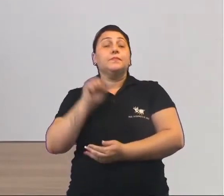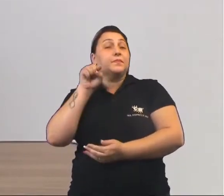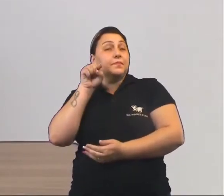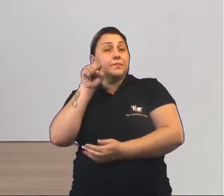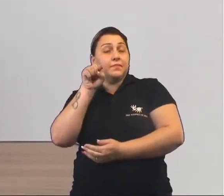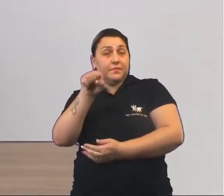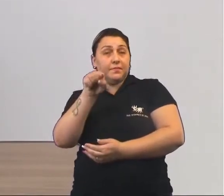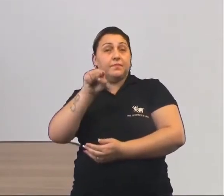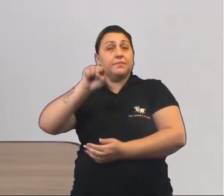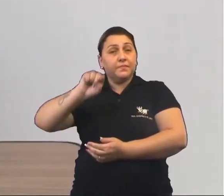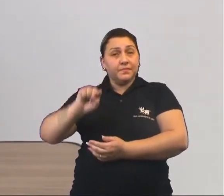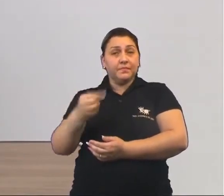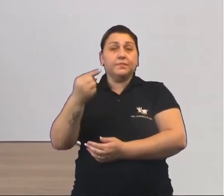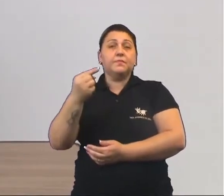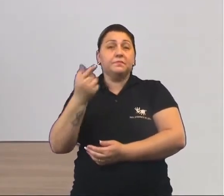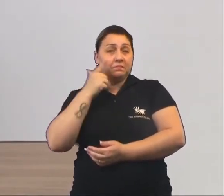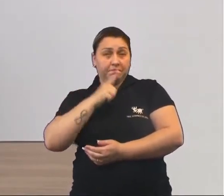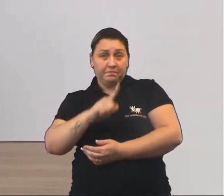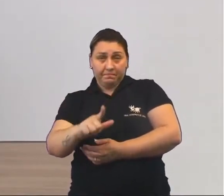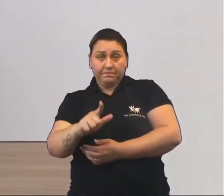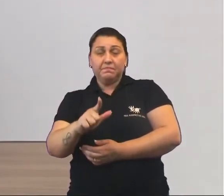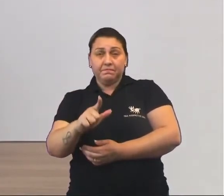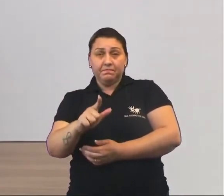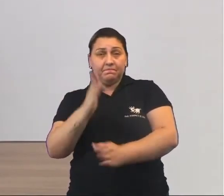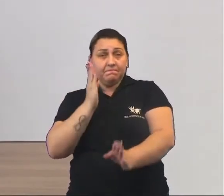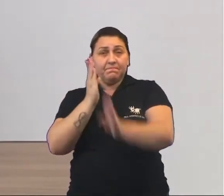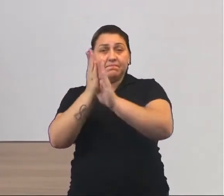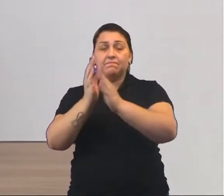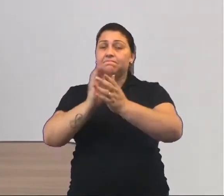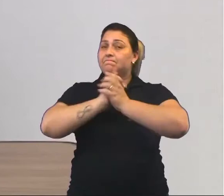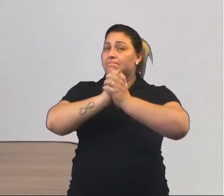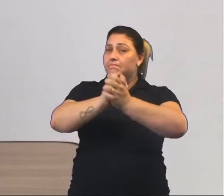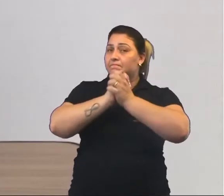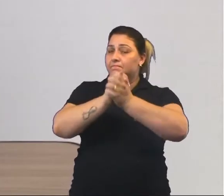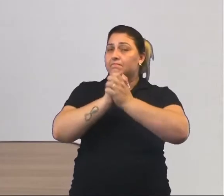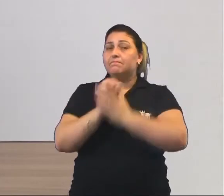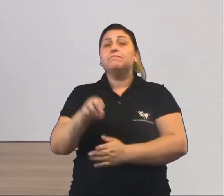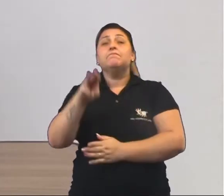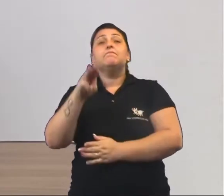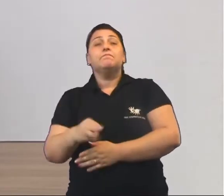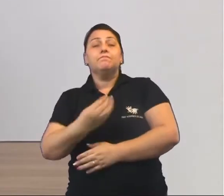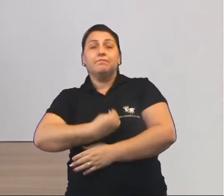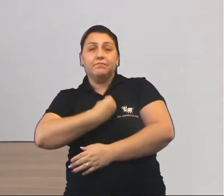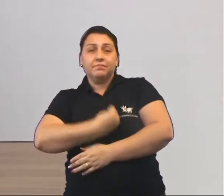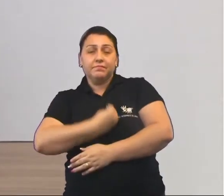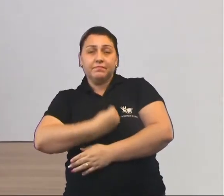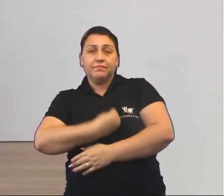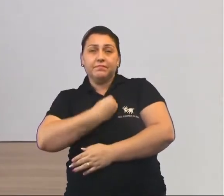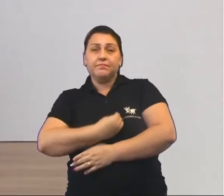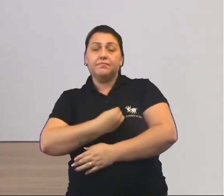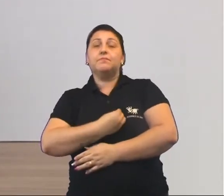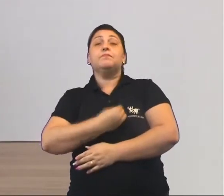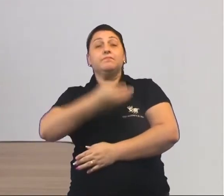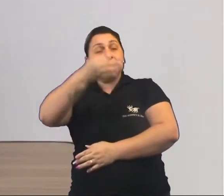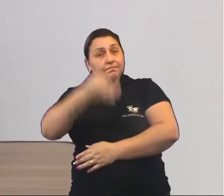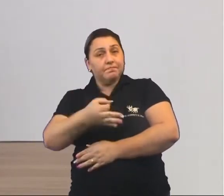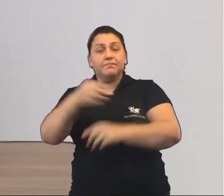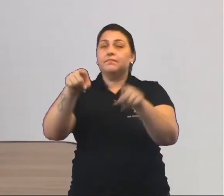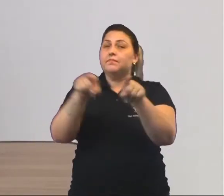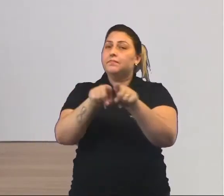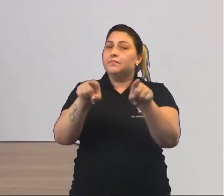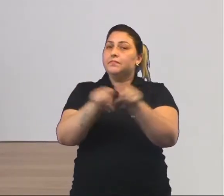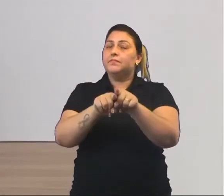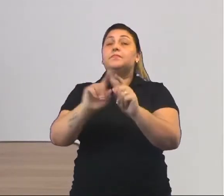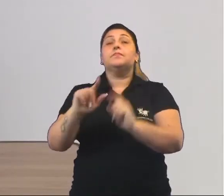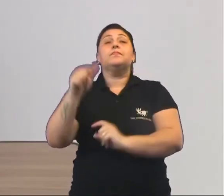ponto e vírgula, conseguiram identificar? Parabéns, viu? Para quem está aí participando e está acertando também.